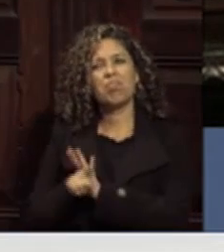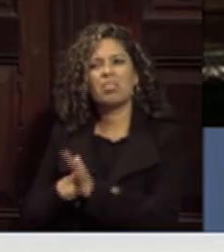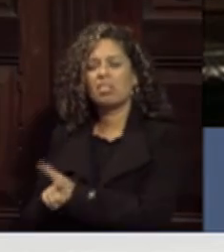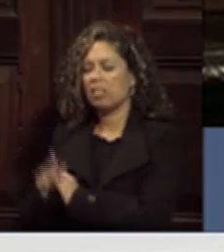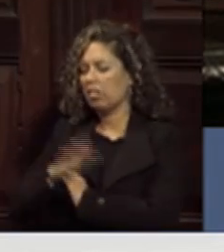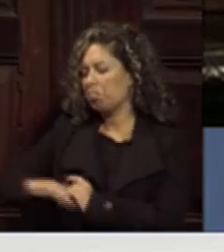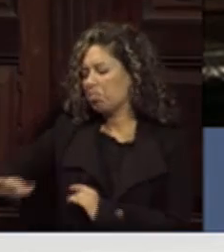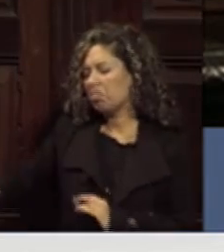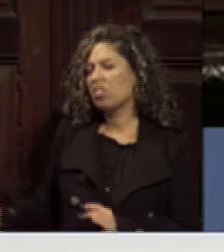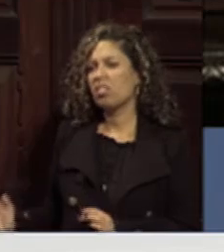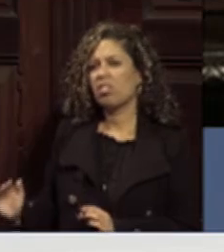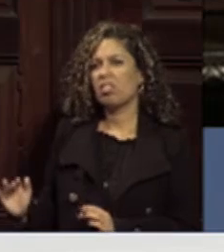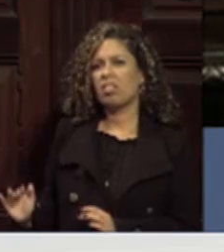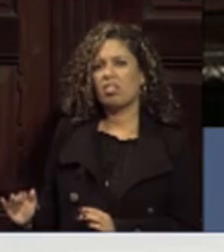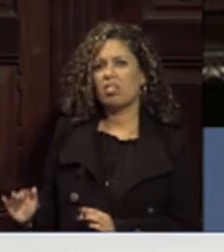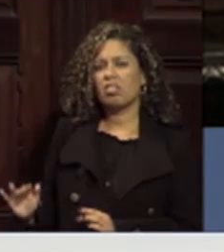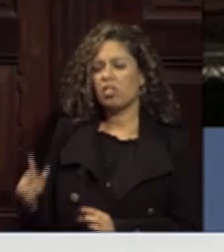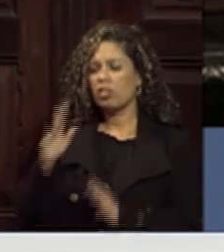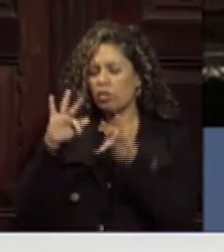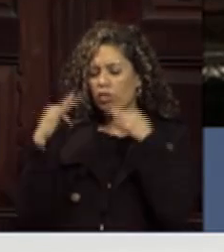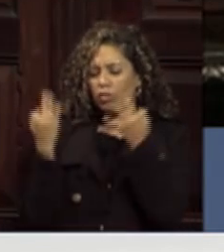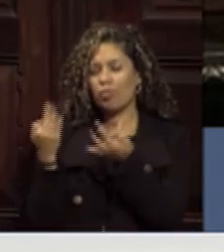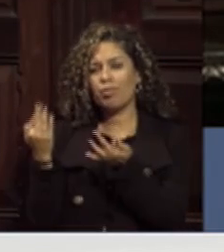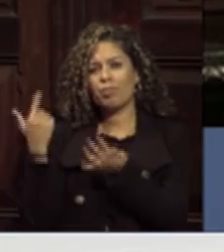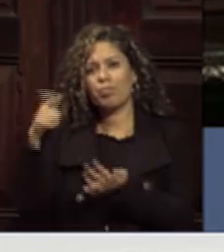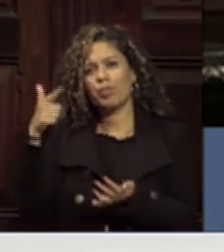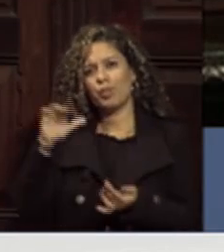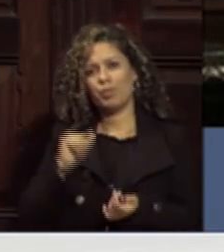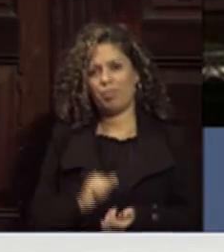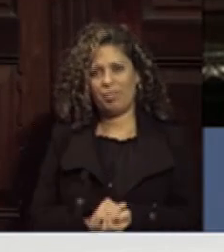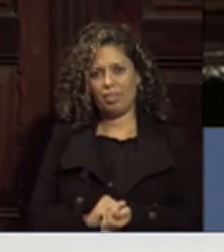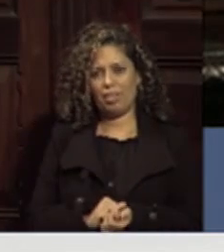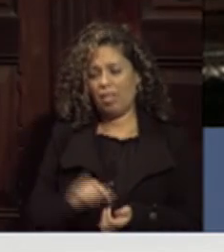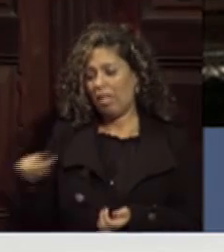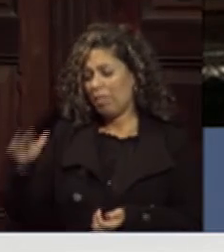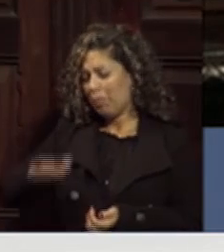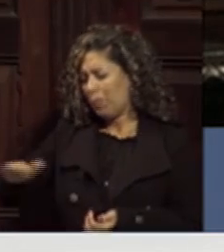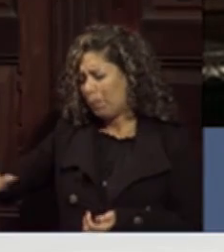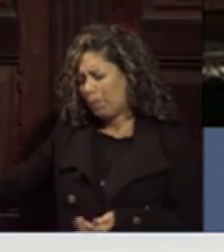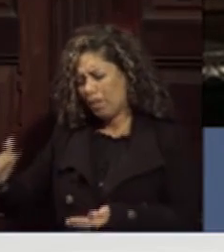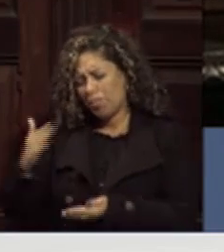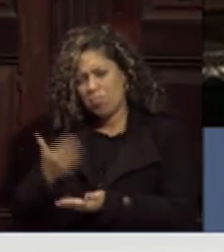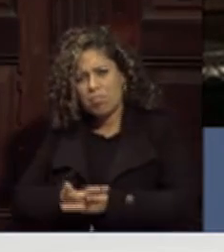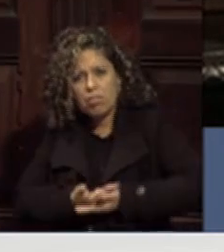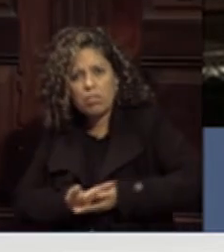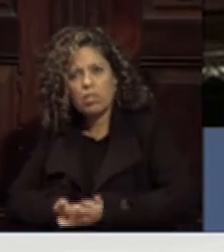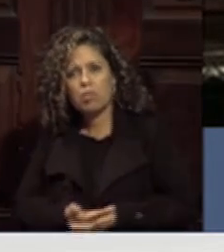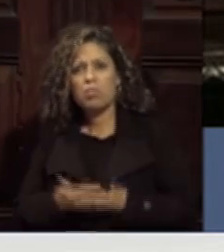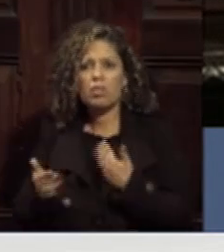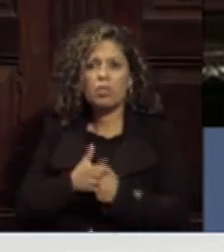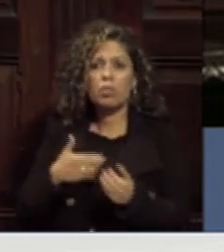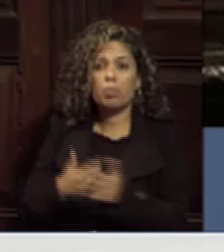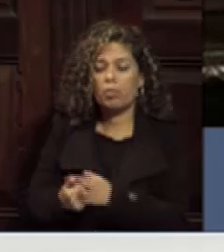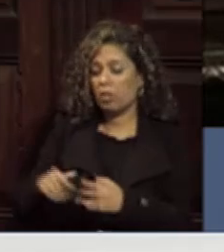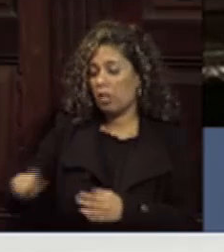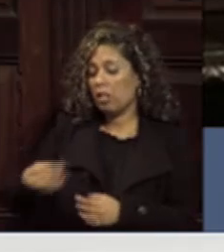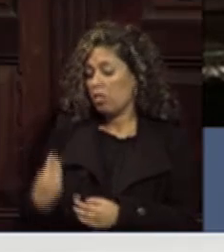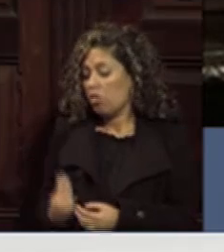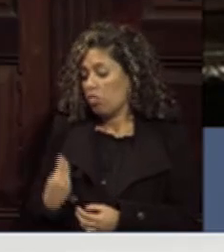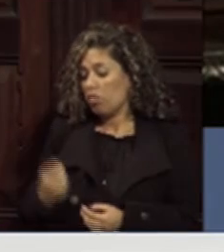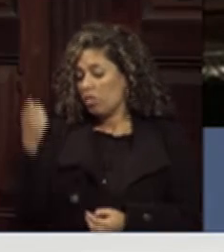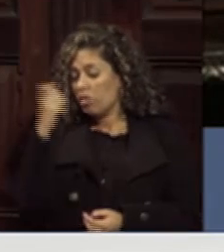ficam institucionalizadas desde a primeira infância. Aquelas crianças que passam a vida infantil